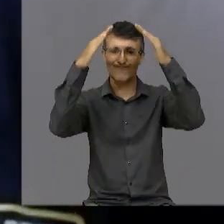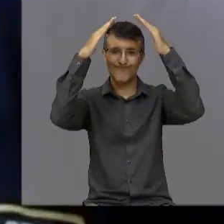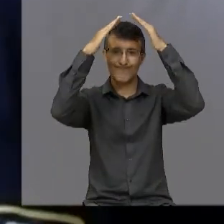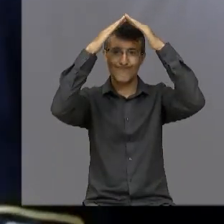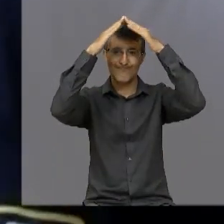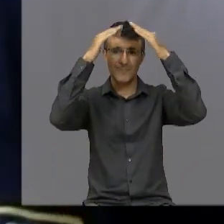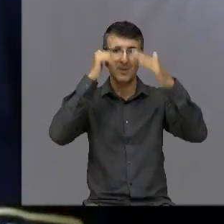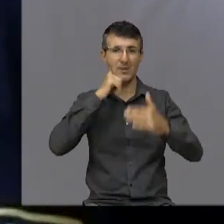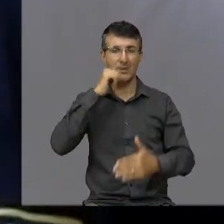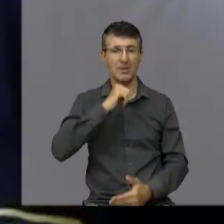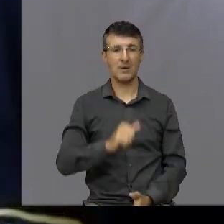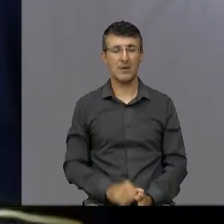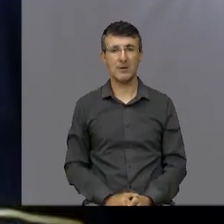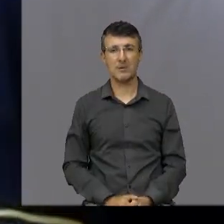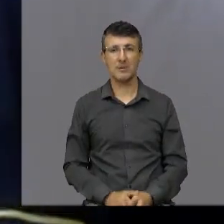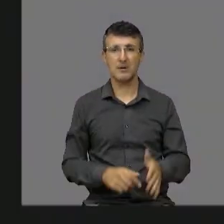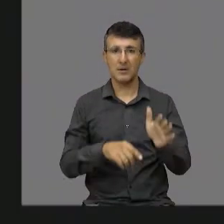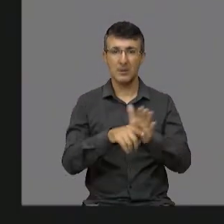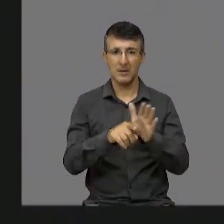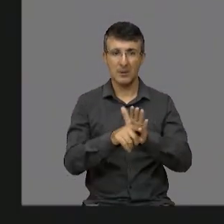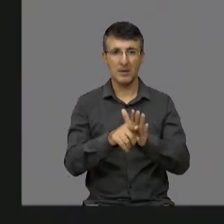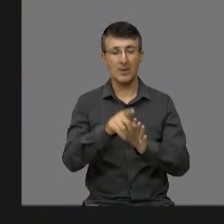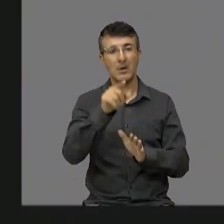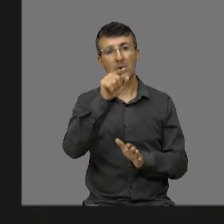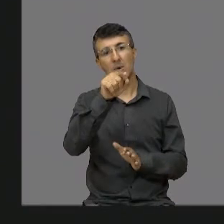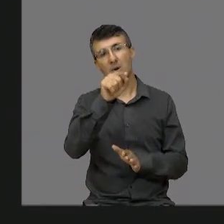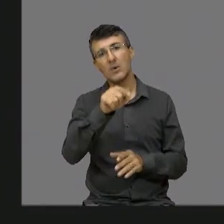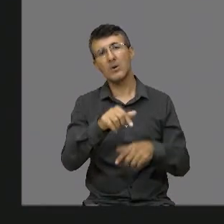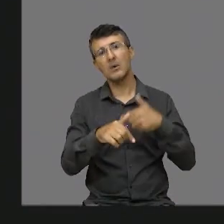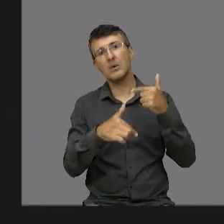Você trabalhou num período